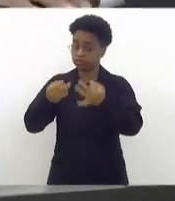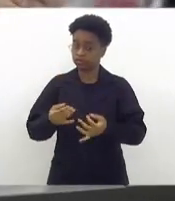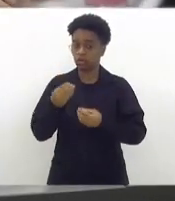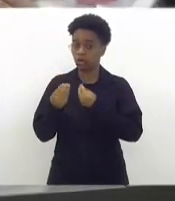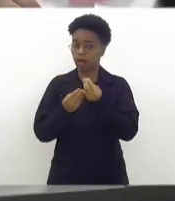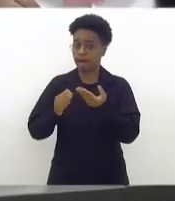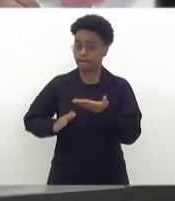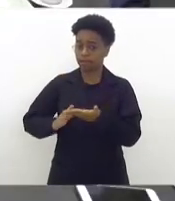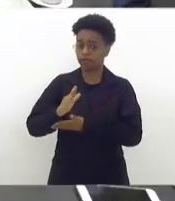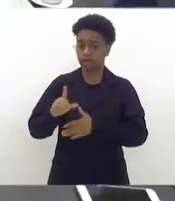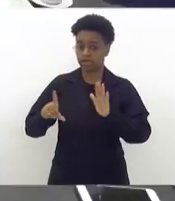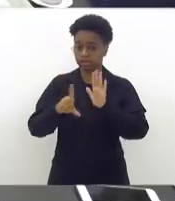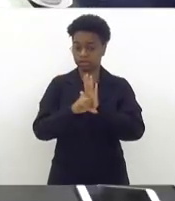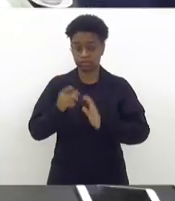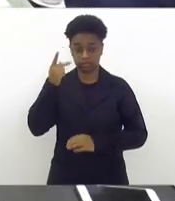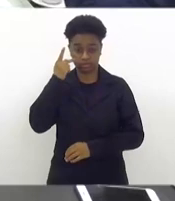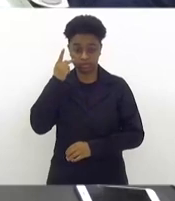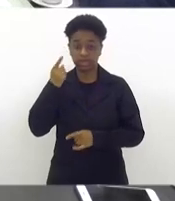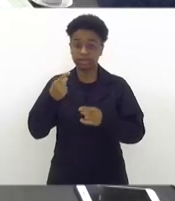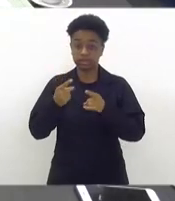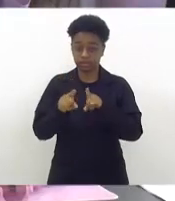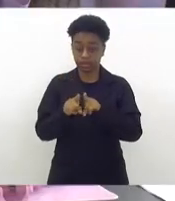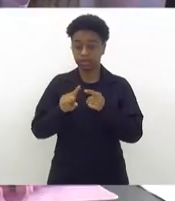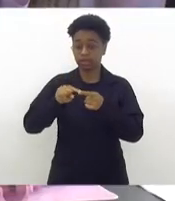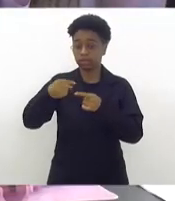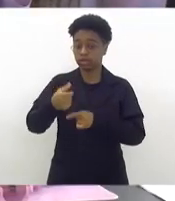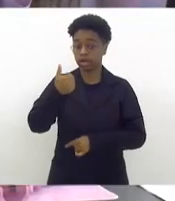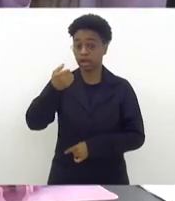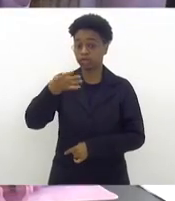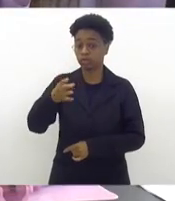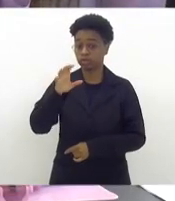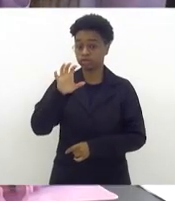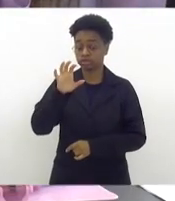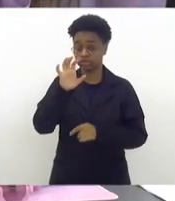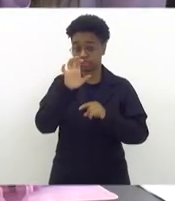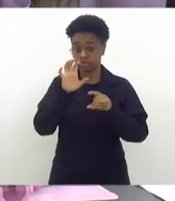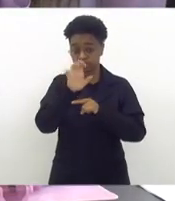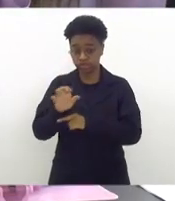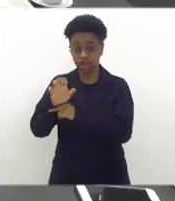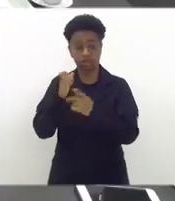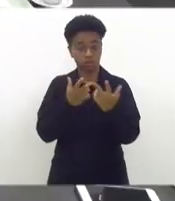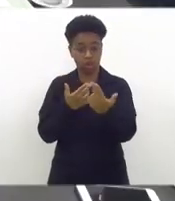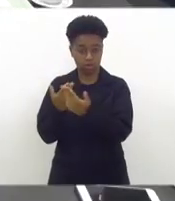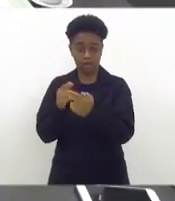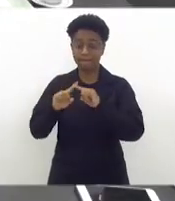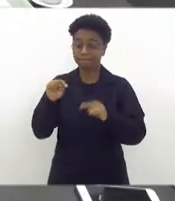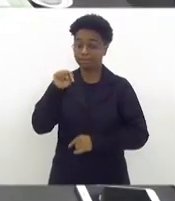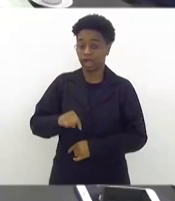Paulo, depois de São Paulo, 14 outros estados fizeram mais ou menos a mesma coisa do Rio, se bem que a do Rio está muito